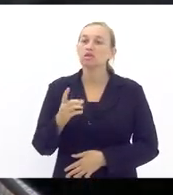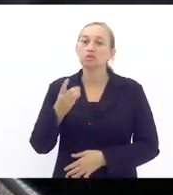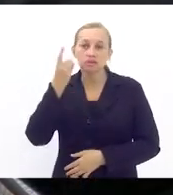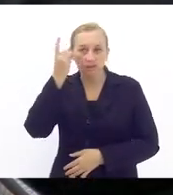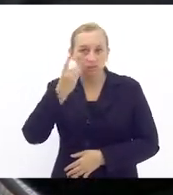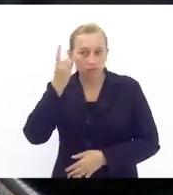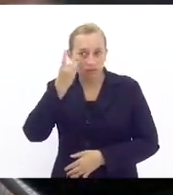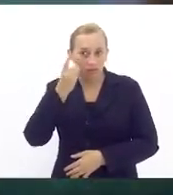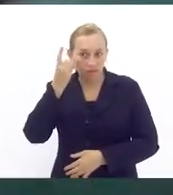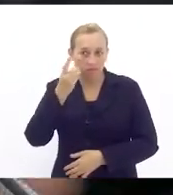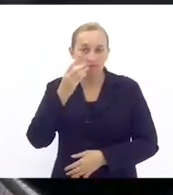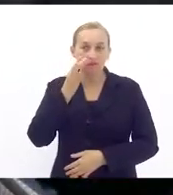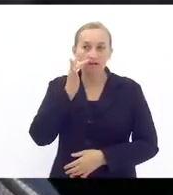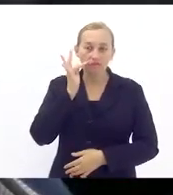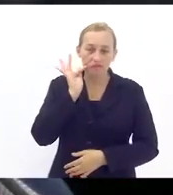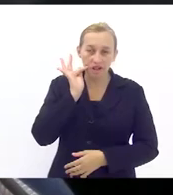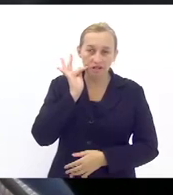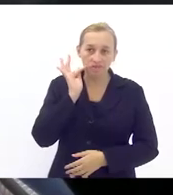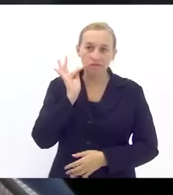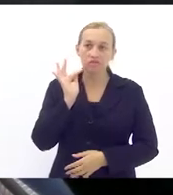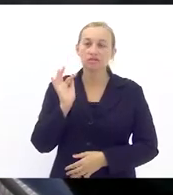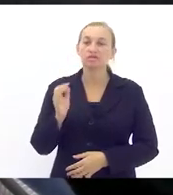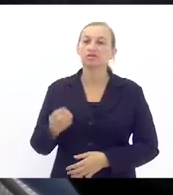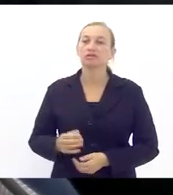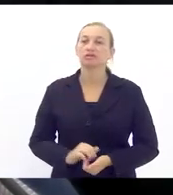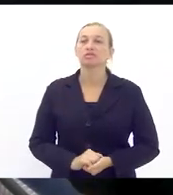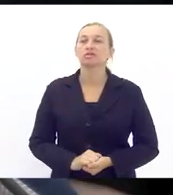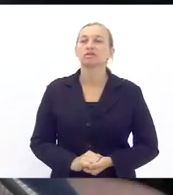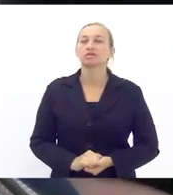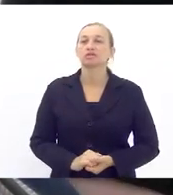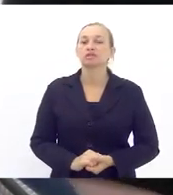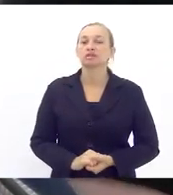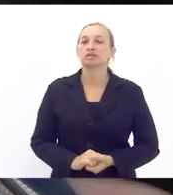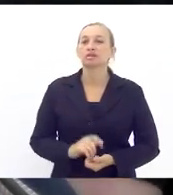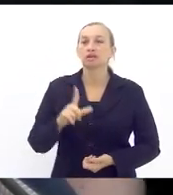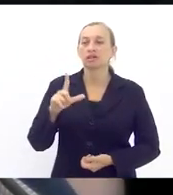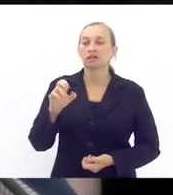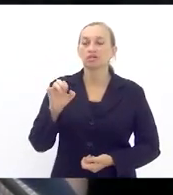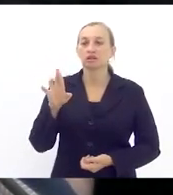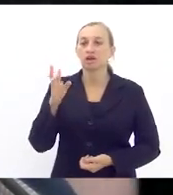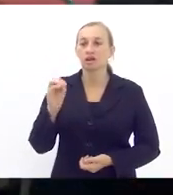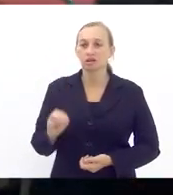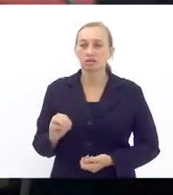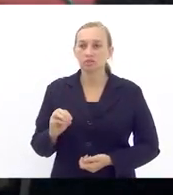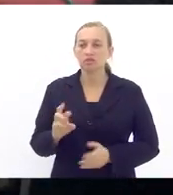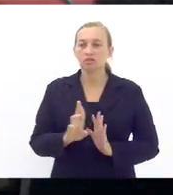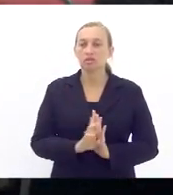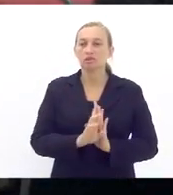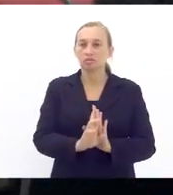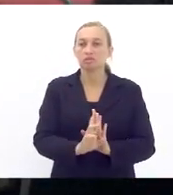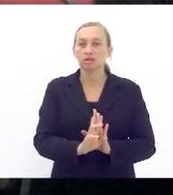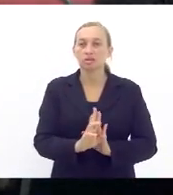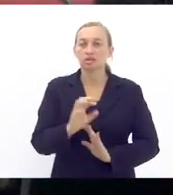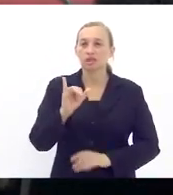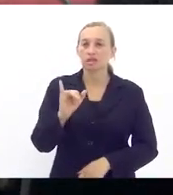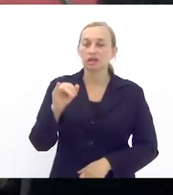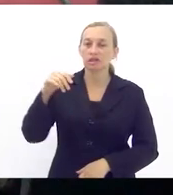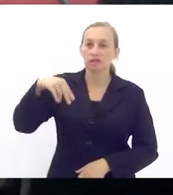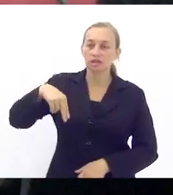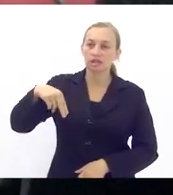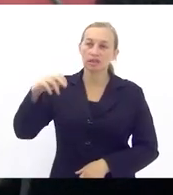deputado Flávio que tava aqui presente o Leonardo Alves que é o representante do inepac